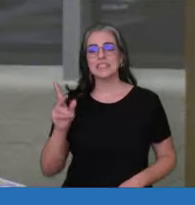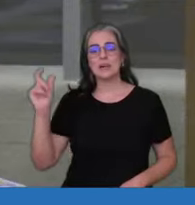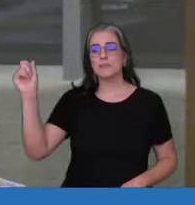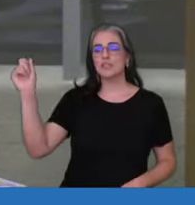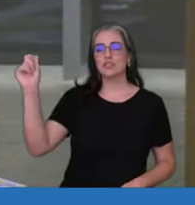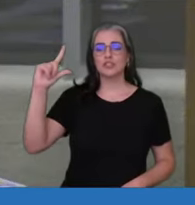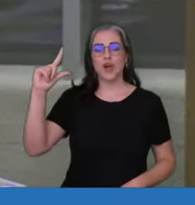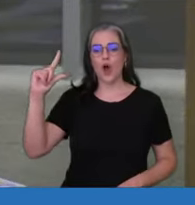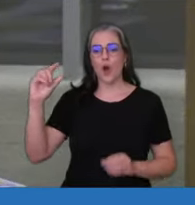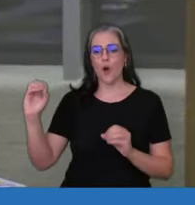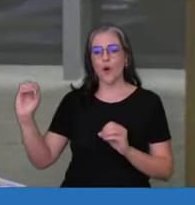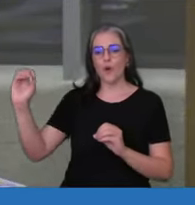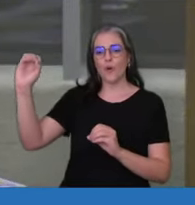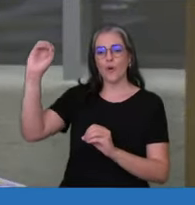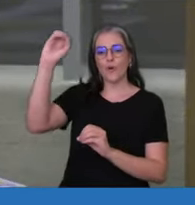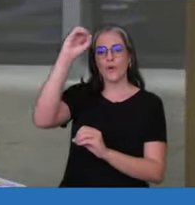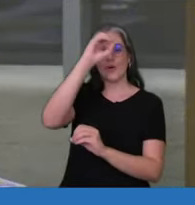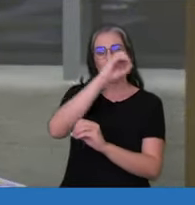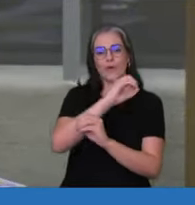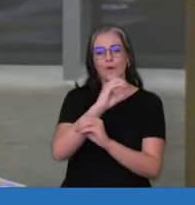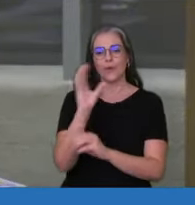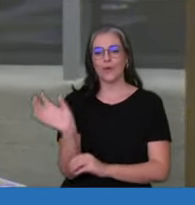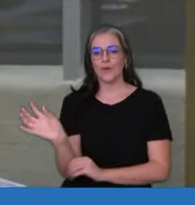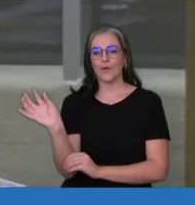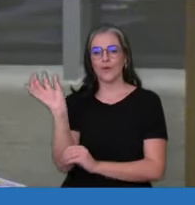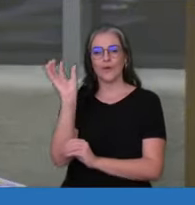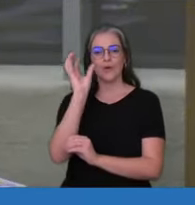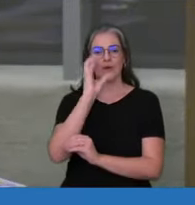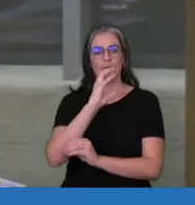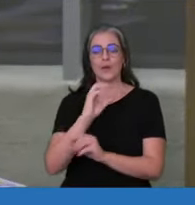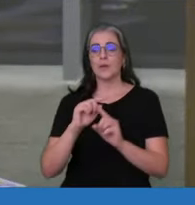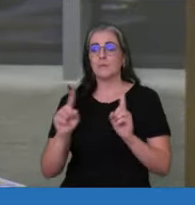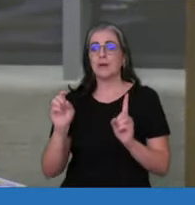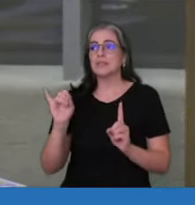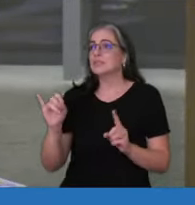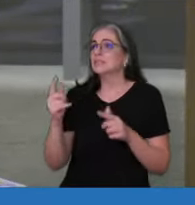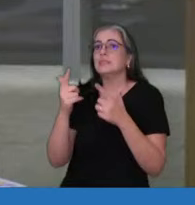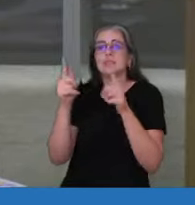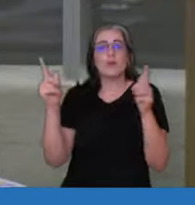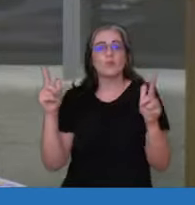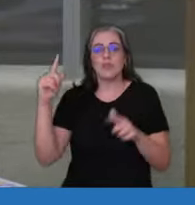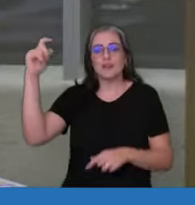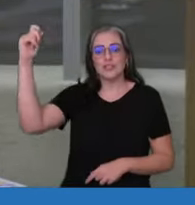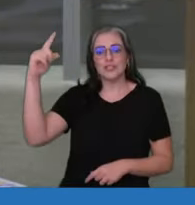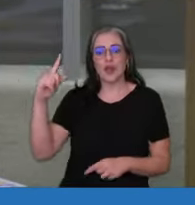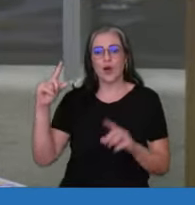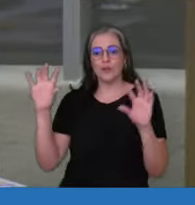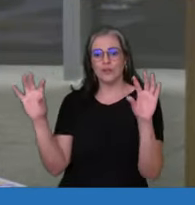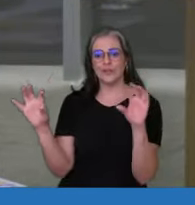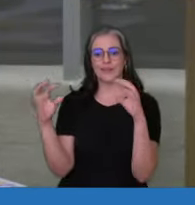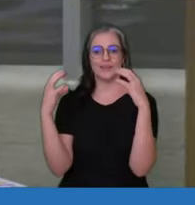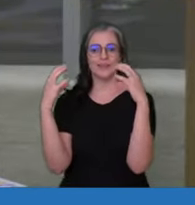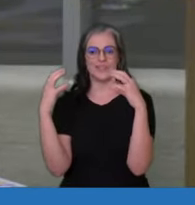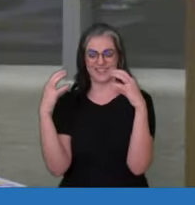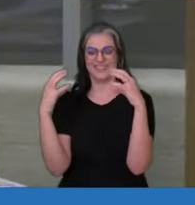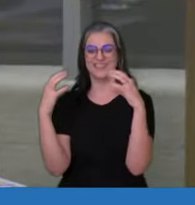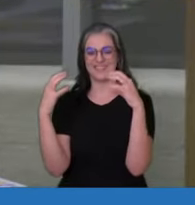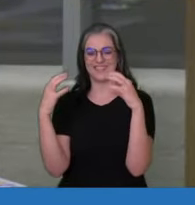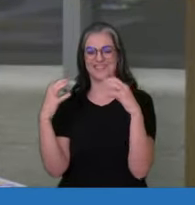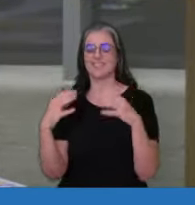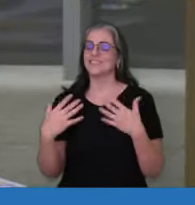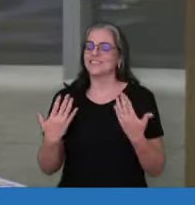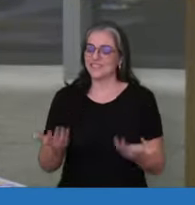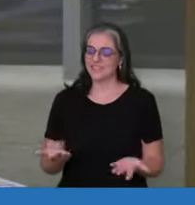que quando não há sol, ele olha outro girassol. Por isso, é o girassol de nós